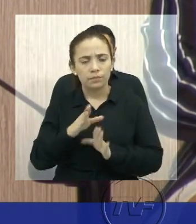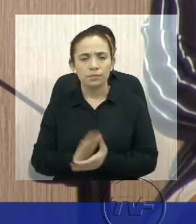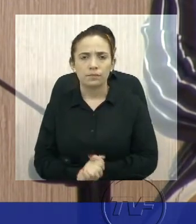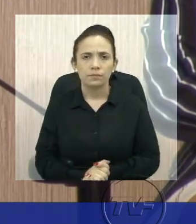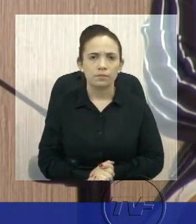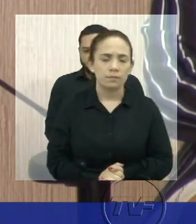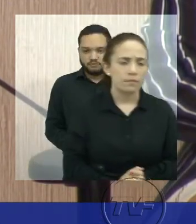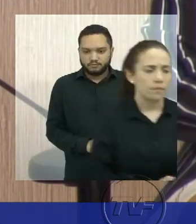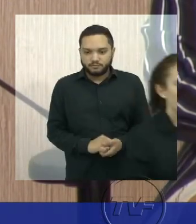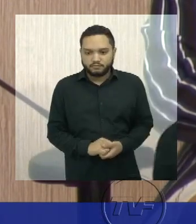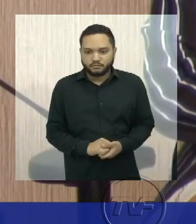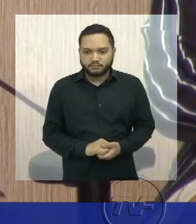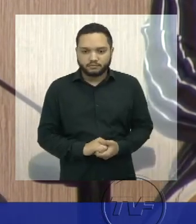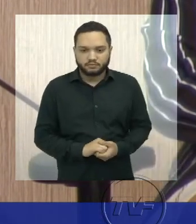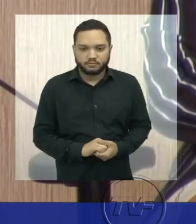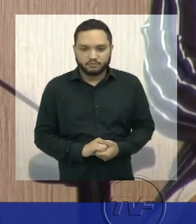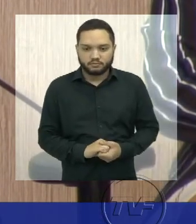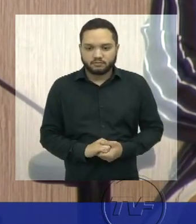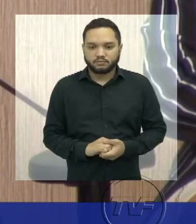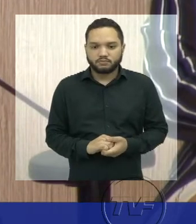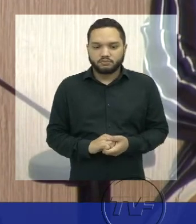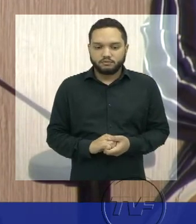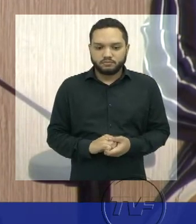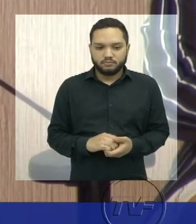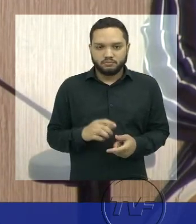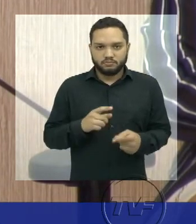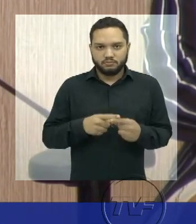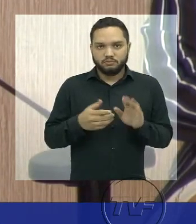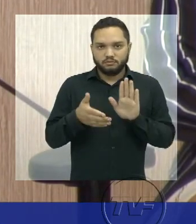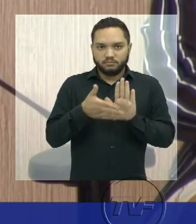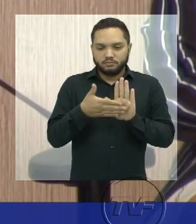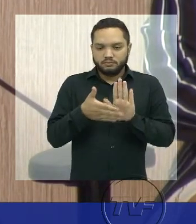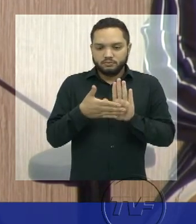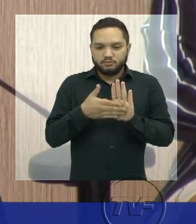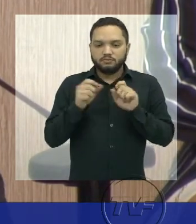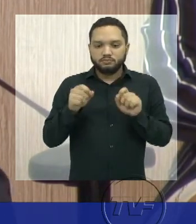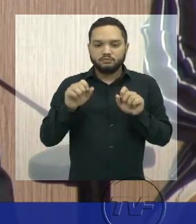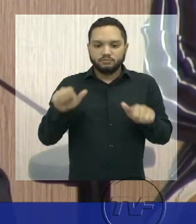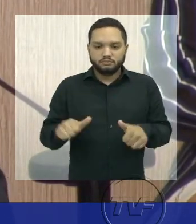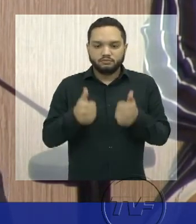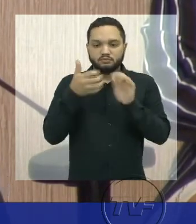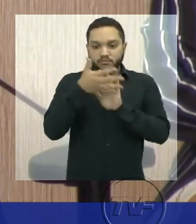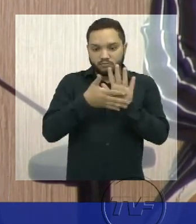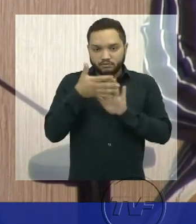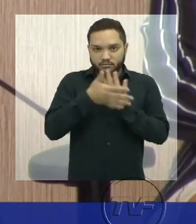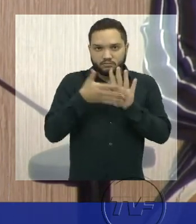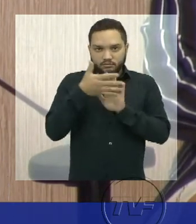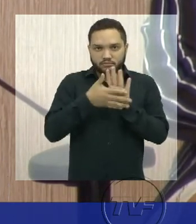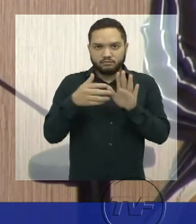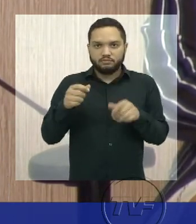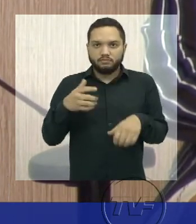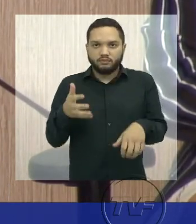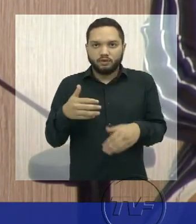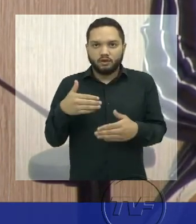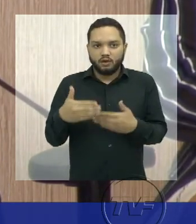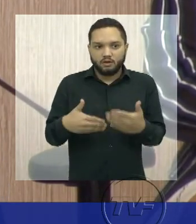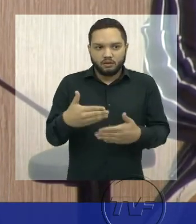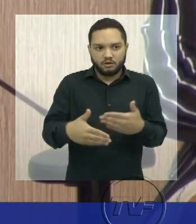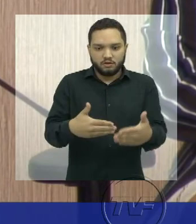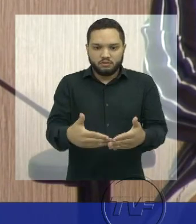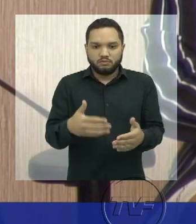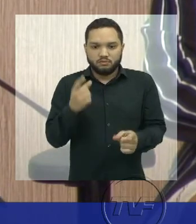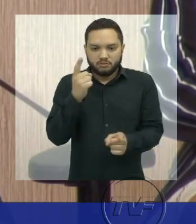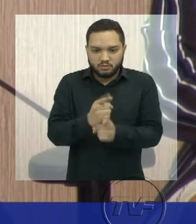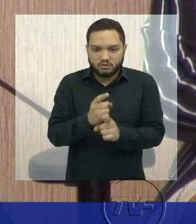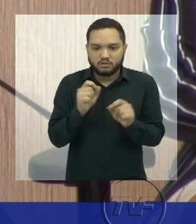Uma proposta que a gente recebeu e que a gente acredita também é no aperfeiçoamento do texto, que a gente possa, nesse processo,